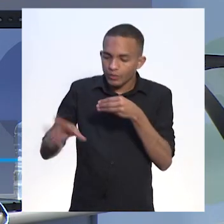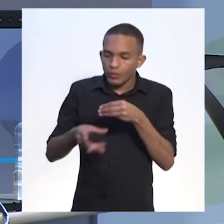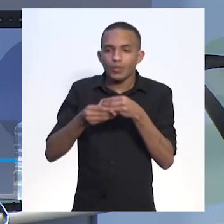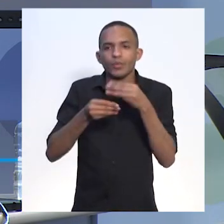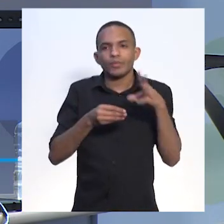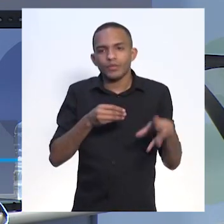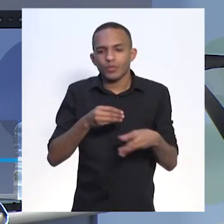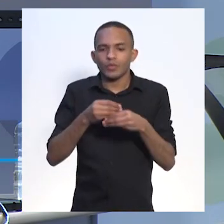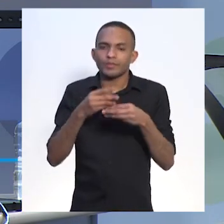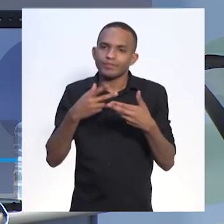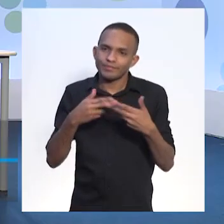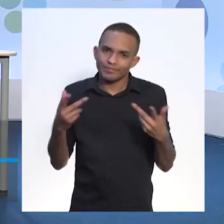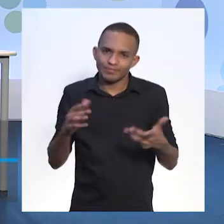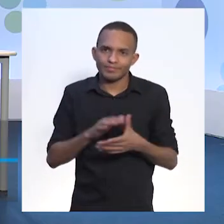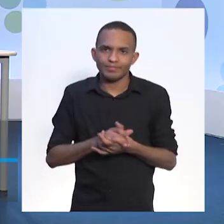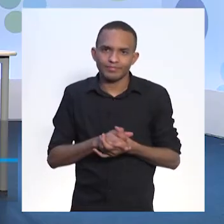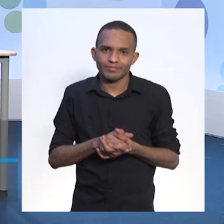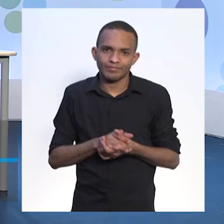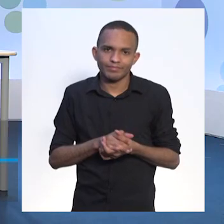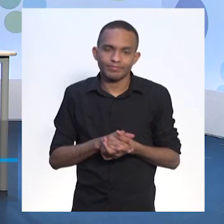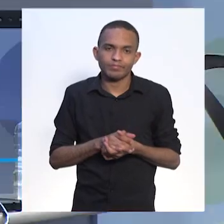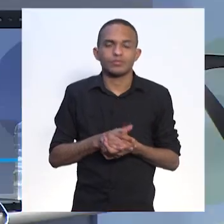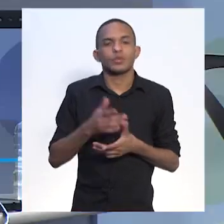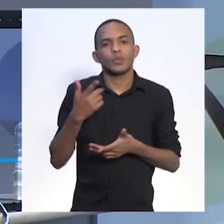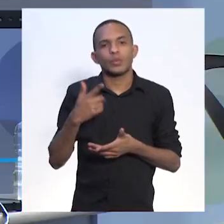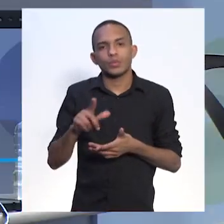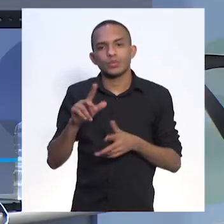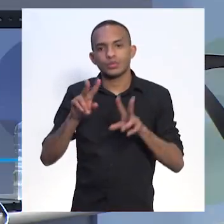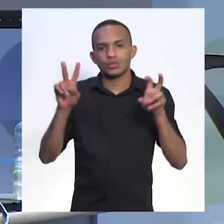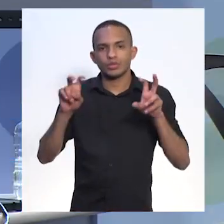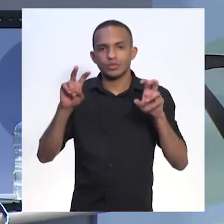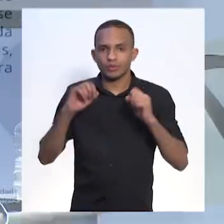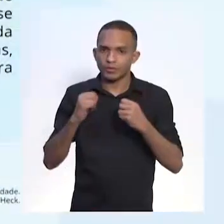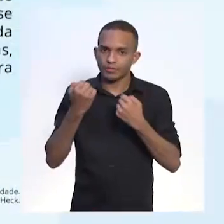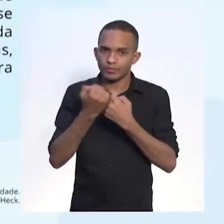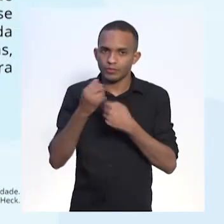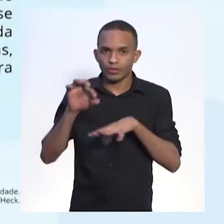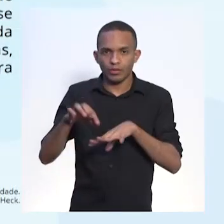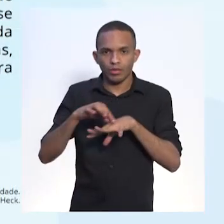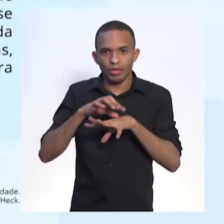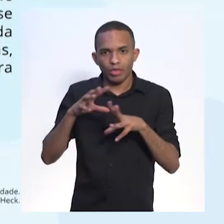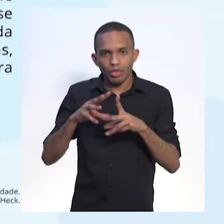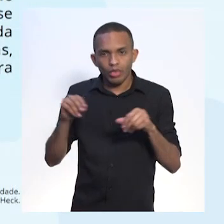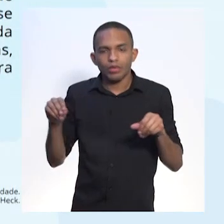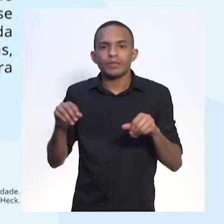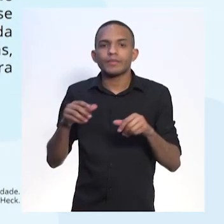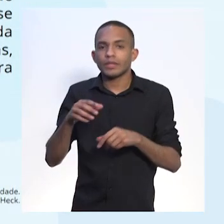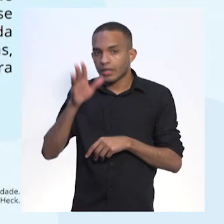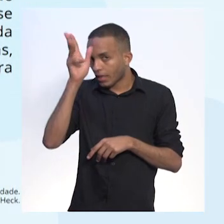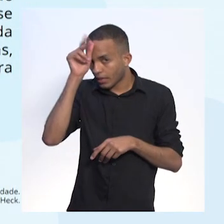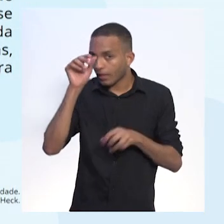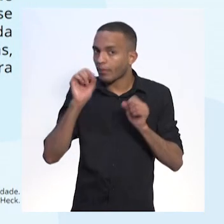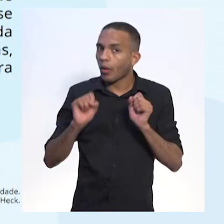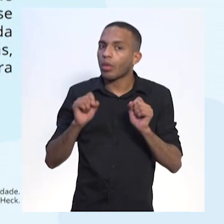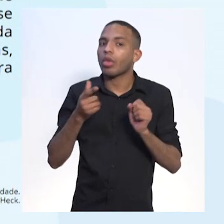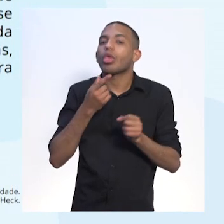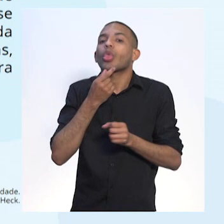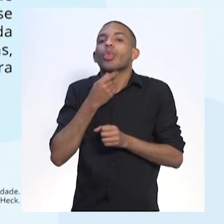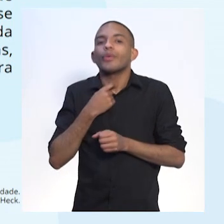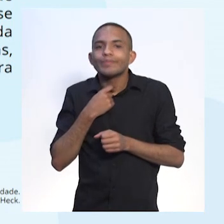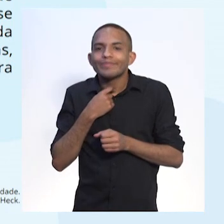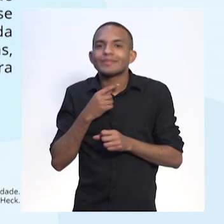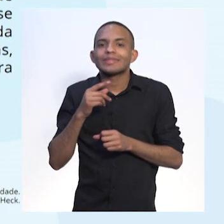amores? Então, vamos lá. O título auxiliar é este mesmo, anel de pérola sumiu e galinha pode ter engolido por